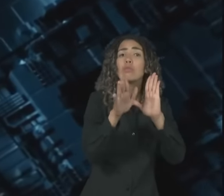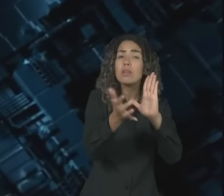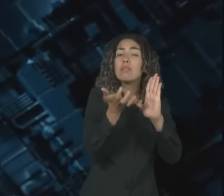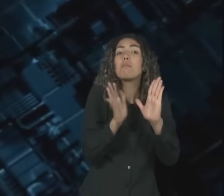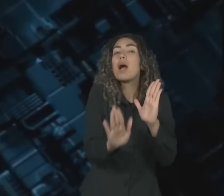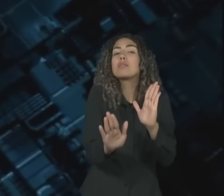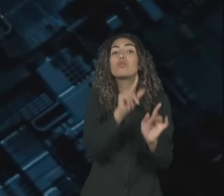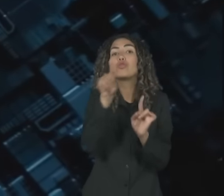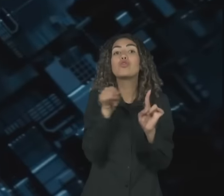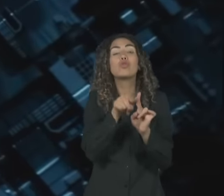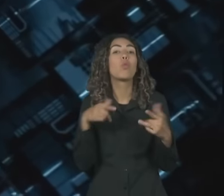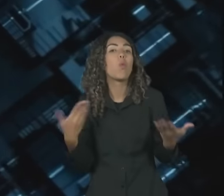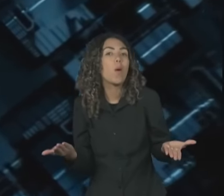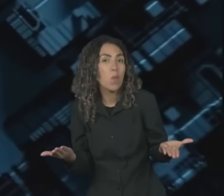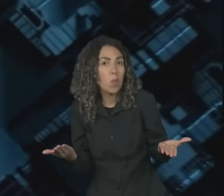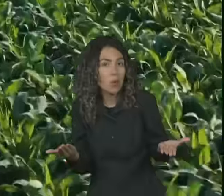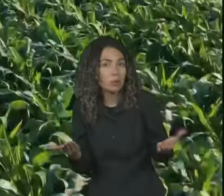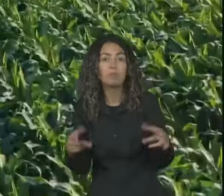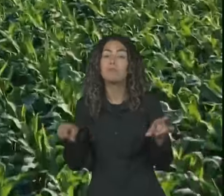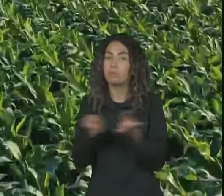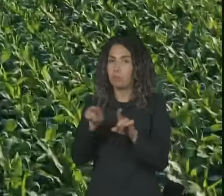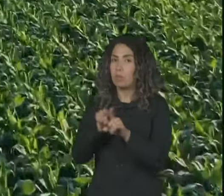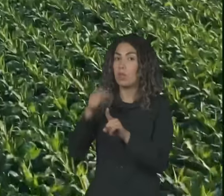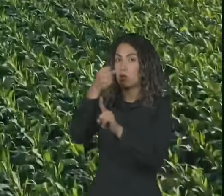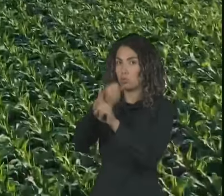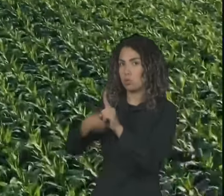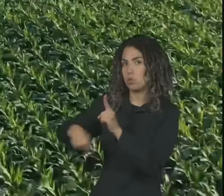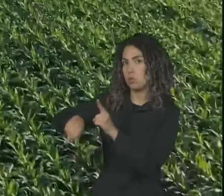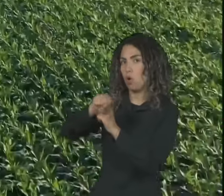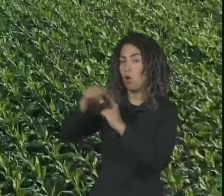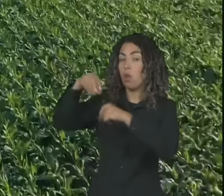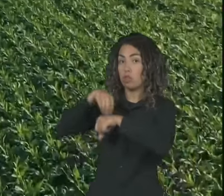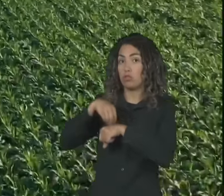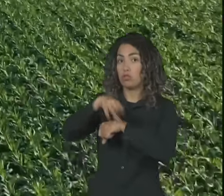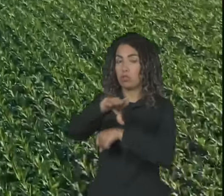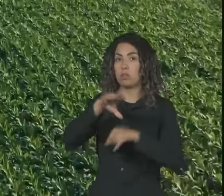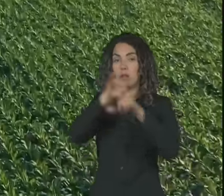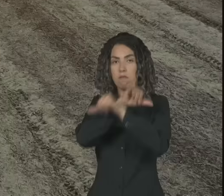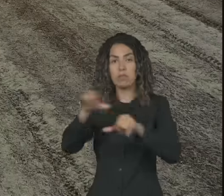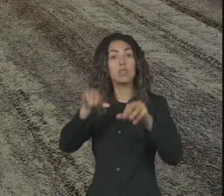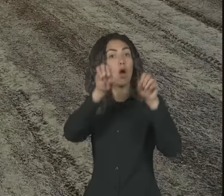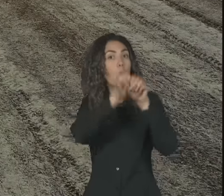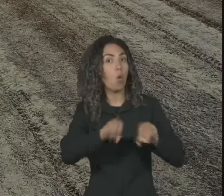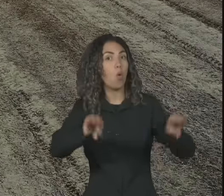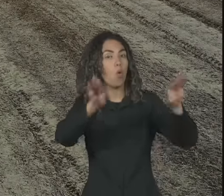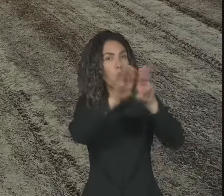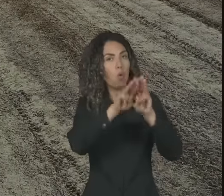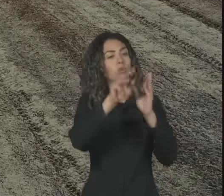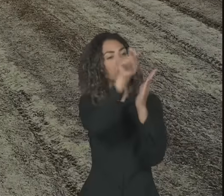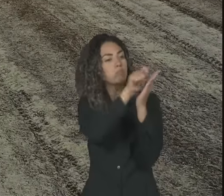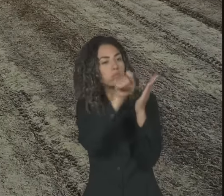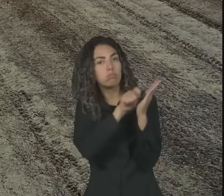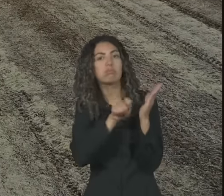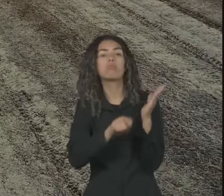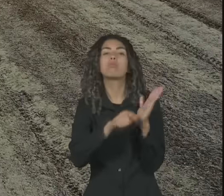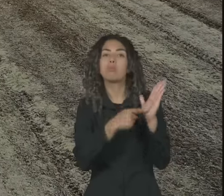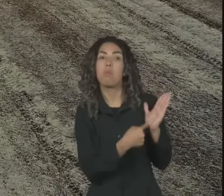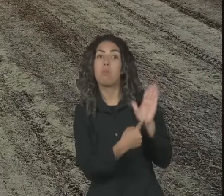Outro alerta trazido pelo sociólogo. Uma publicação das Nações Unidas lançada no final de